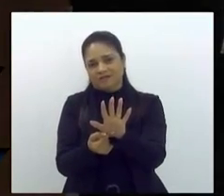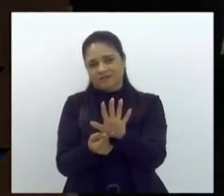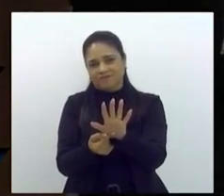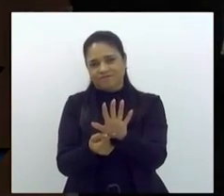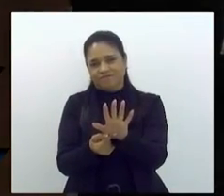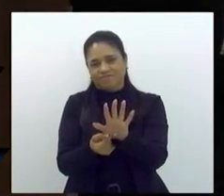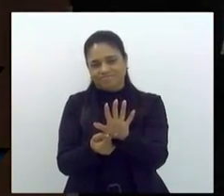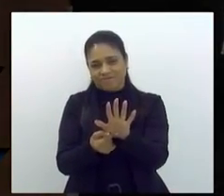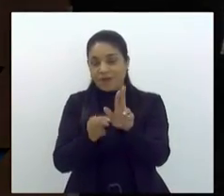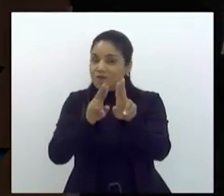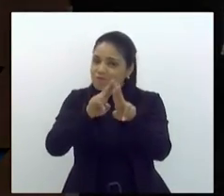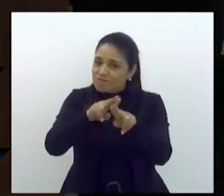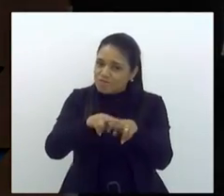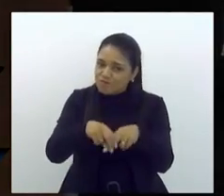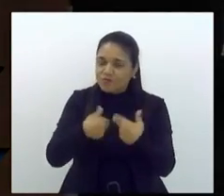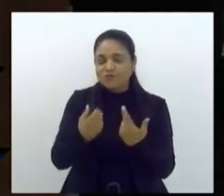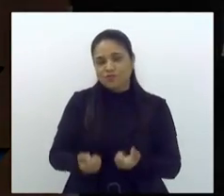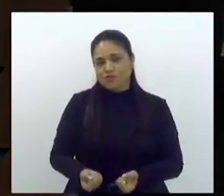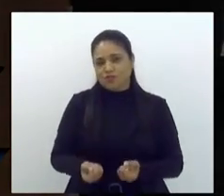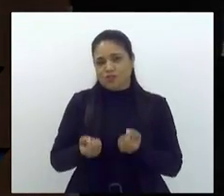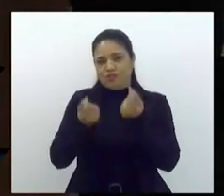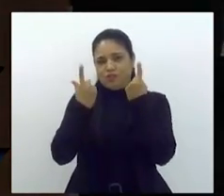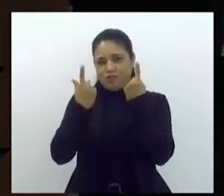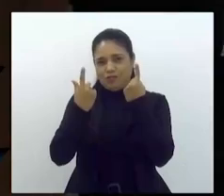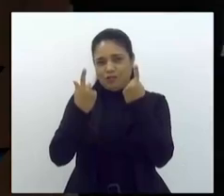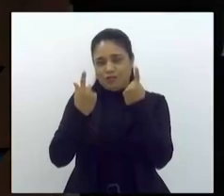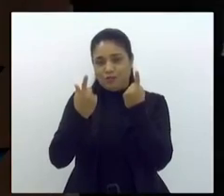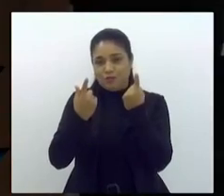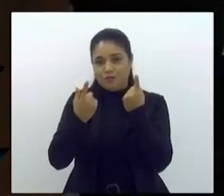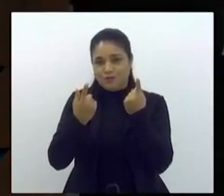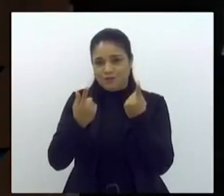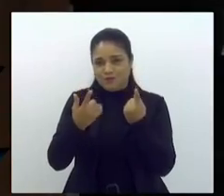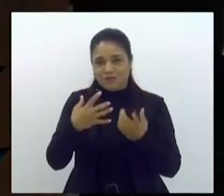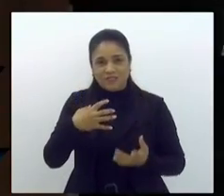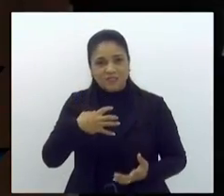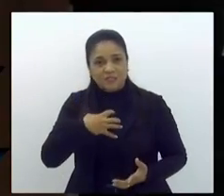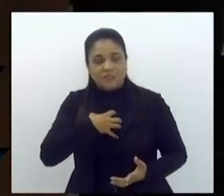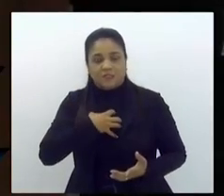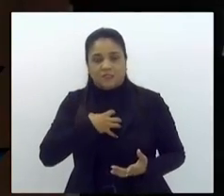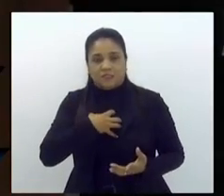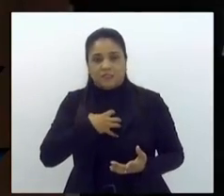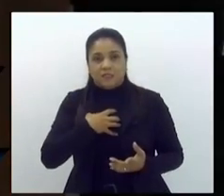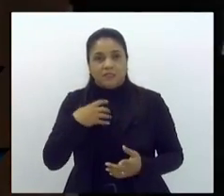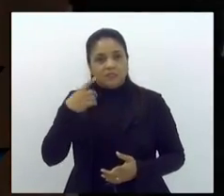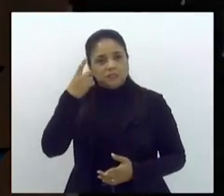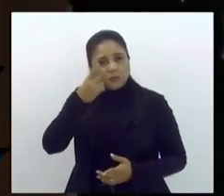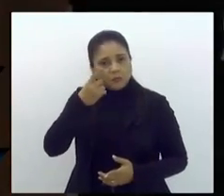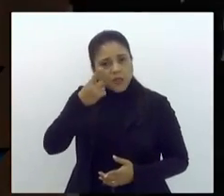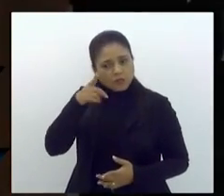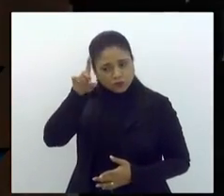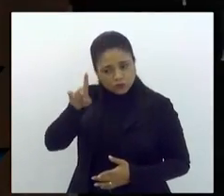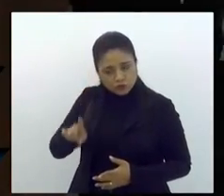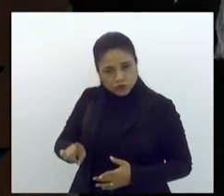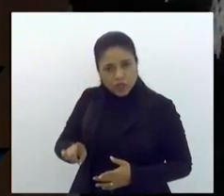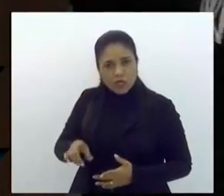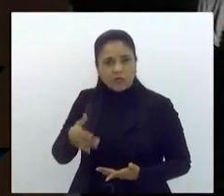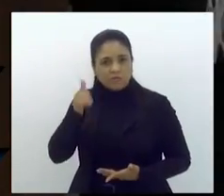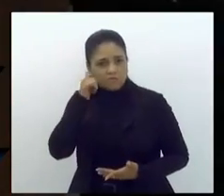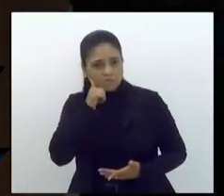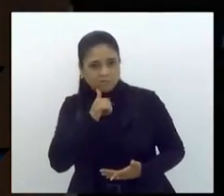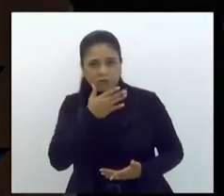por isso que causou tanta estranheza por isso que até mesmo Deputados de direita deputada de direita